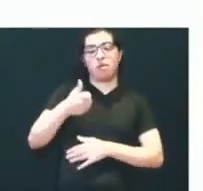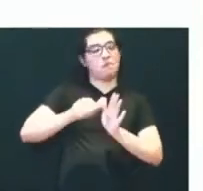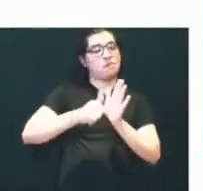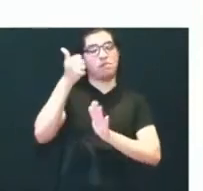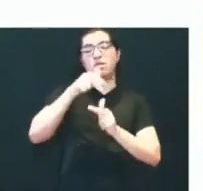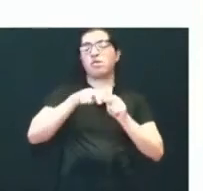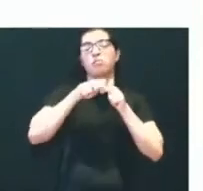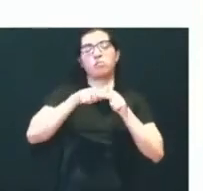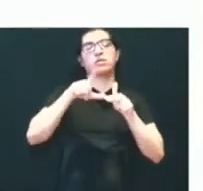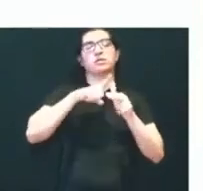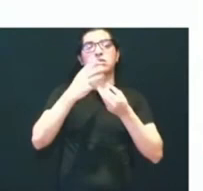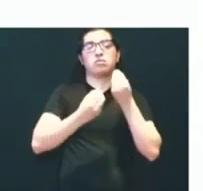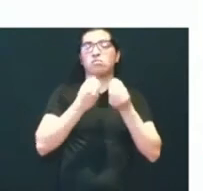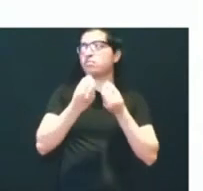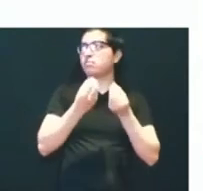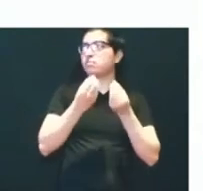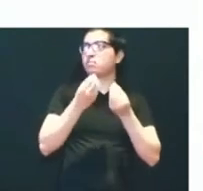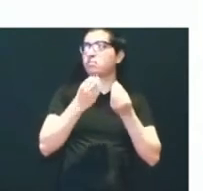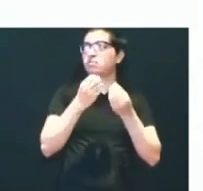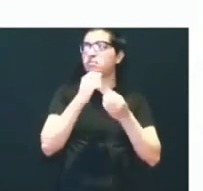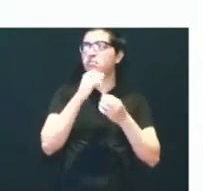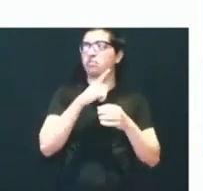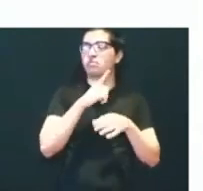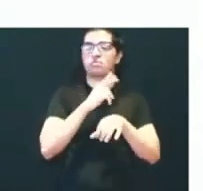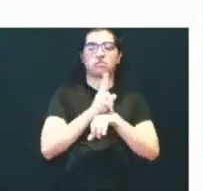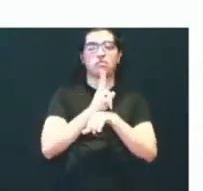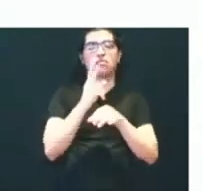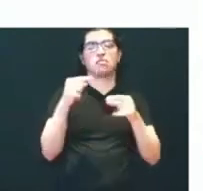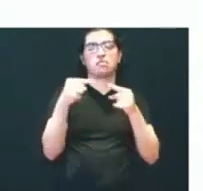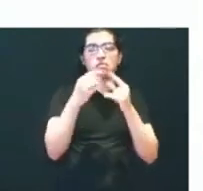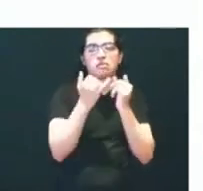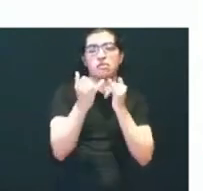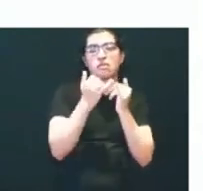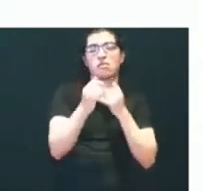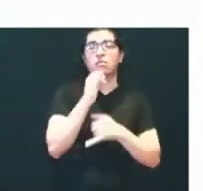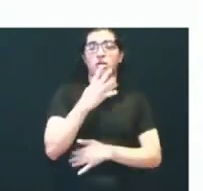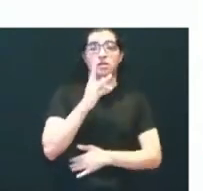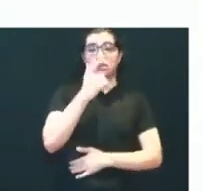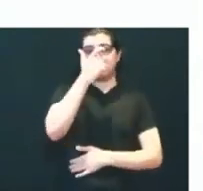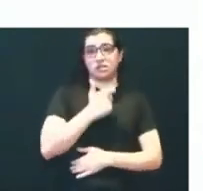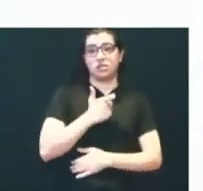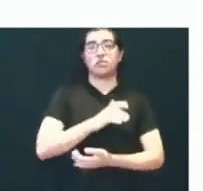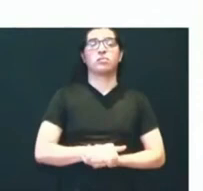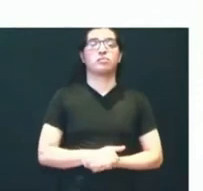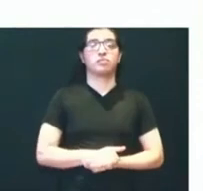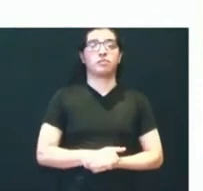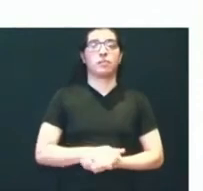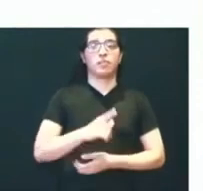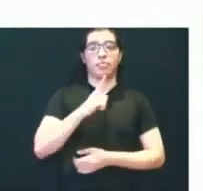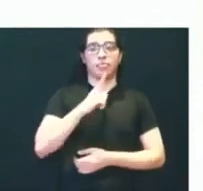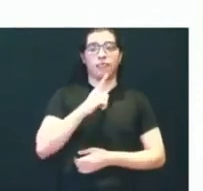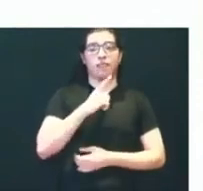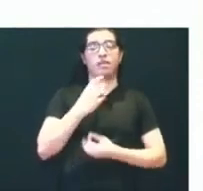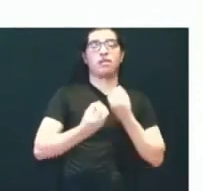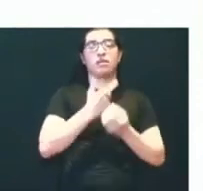chamado aparentado idêntico é quando você tem o paciente e o doador é